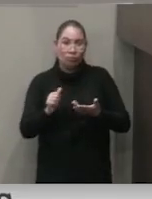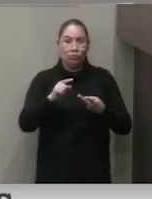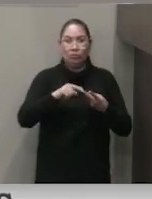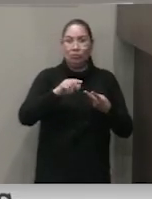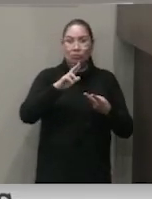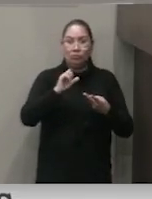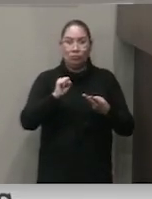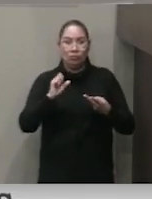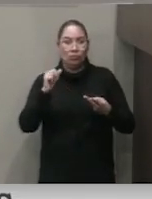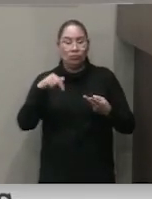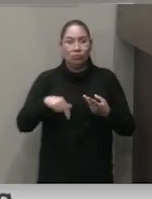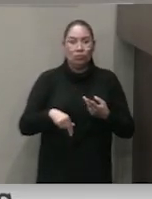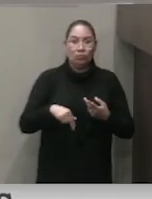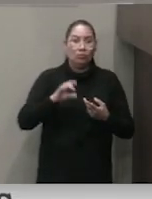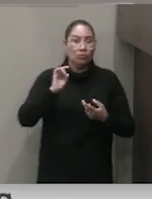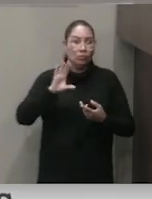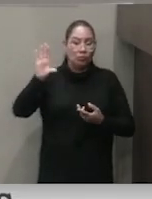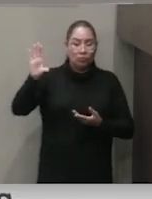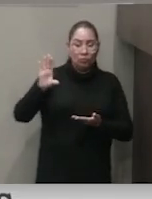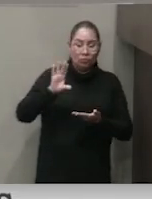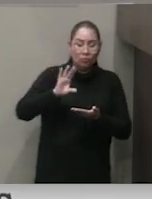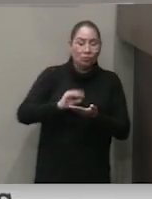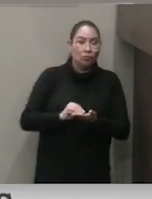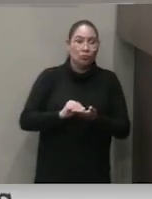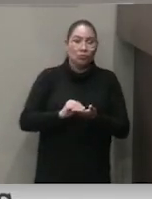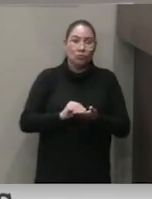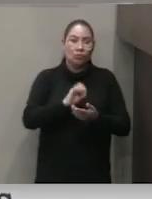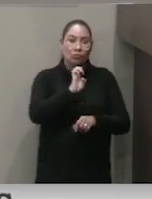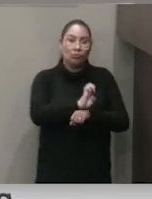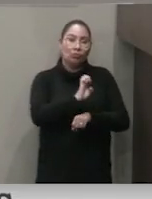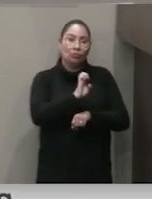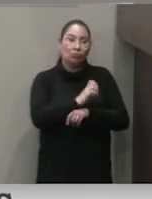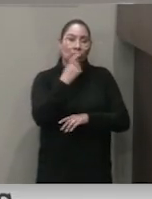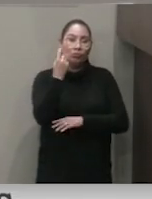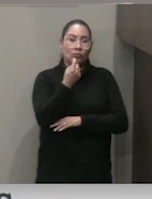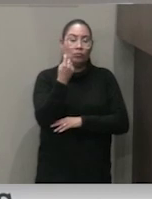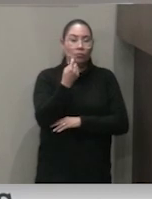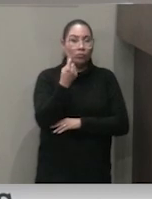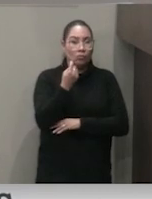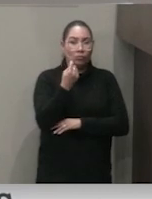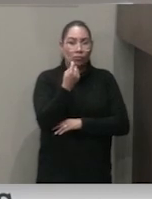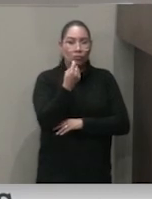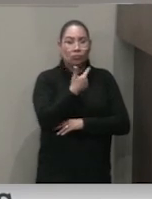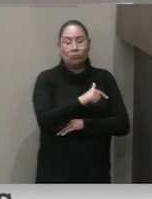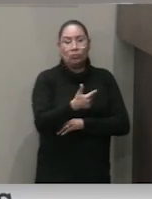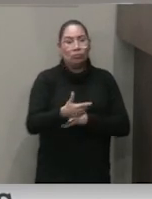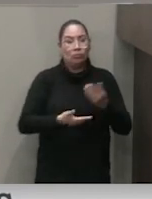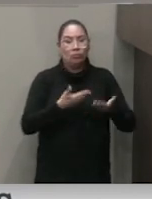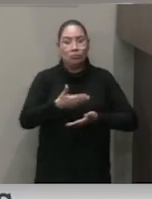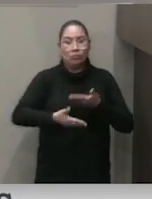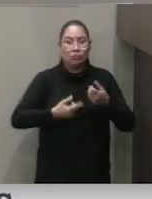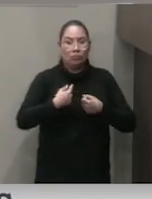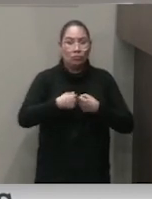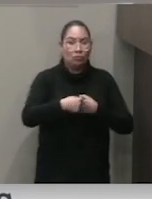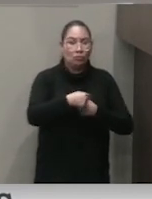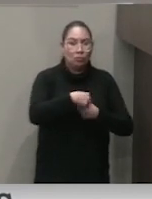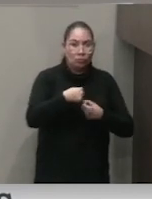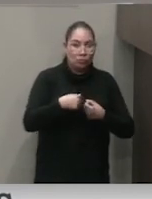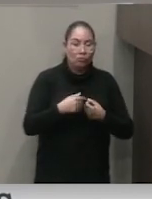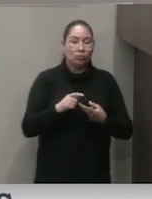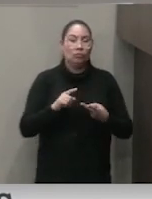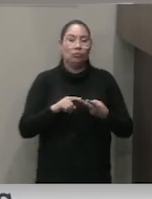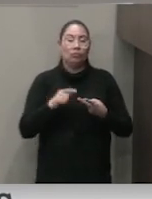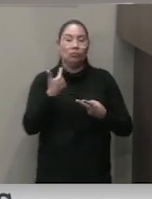Corsã, foi uma cópia feita do estado do Rio Grande do Sul, que não atende às necessidades da cidade, que